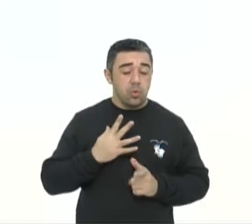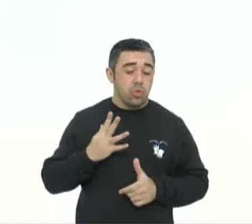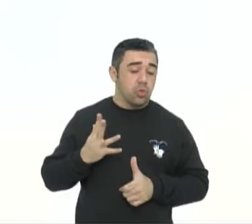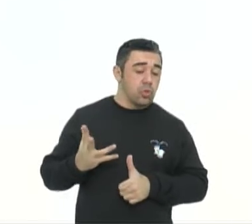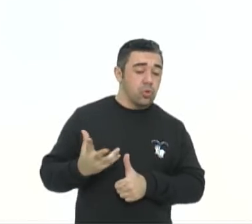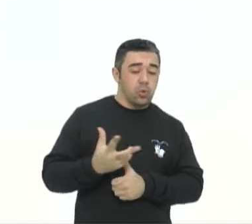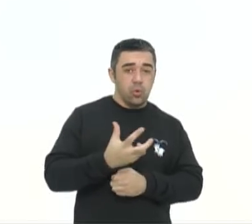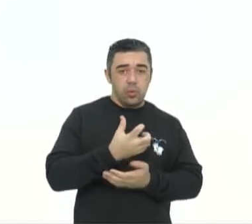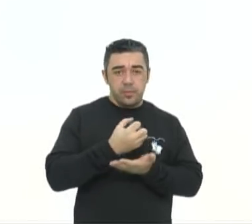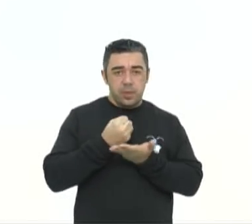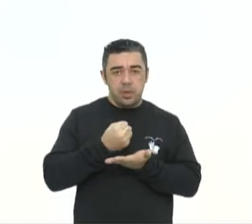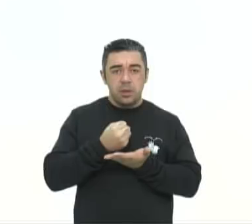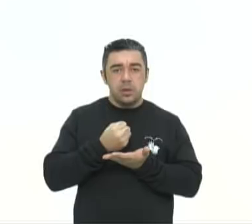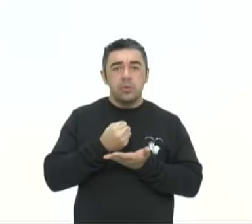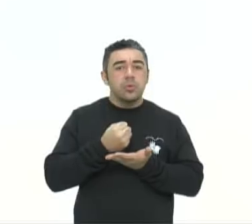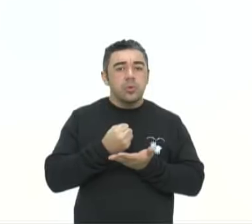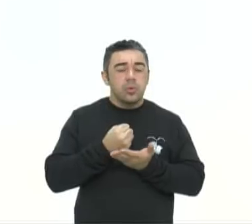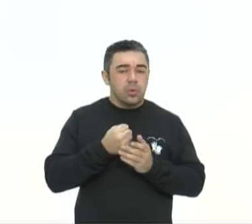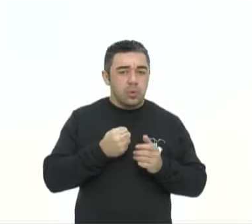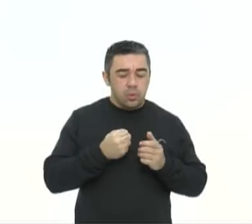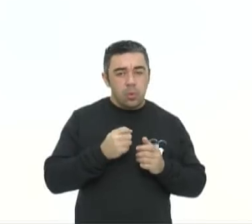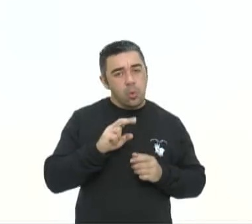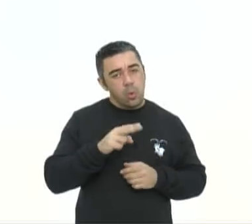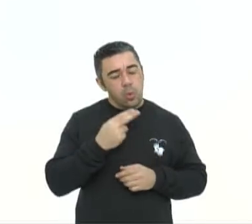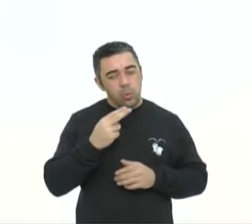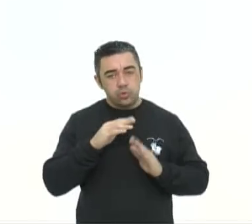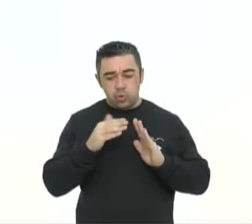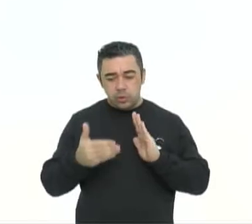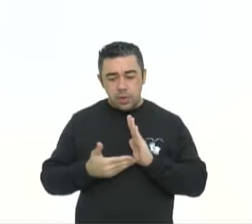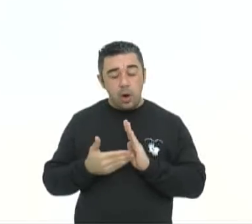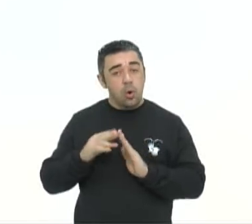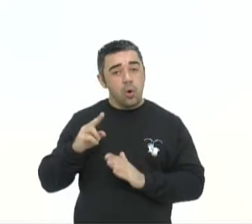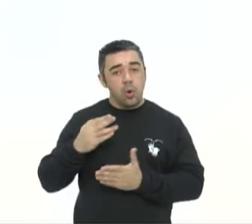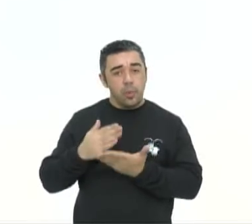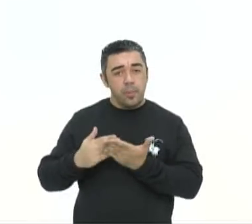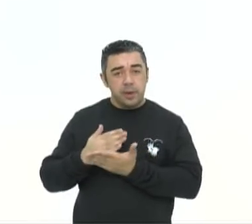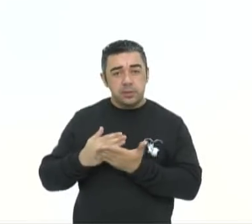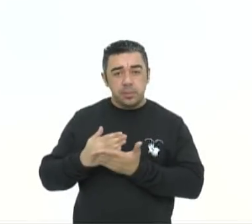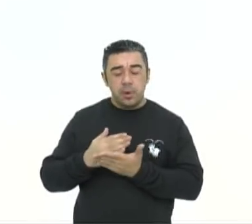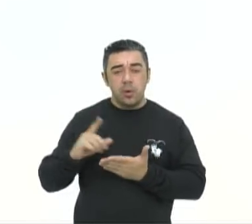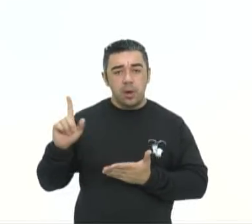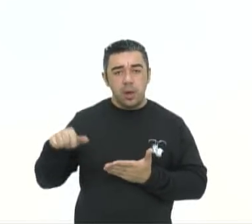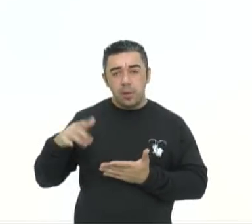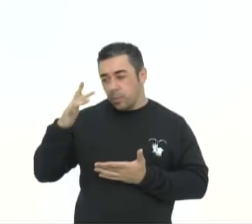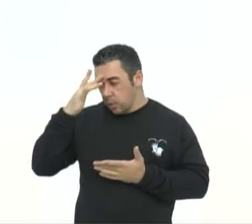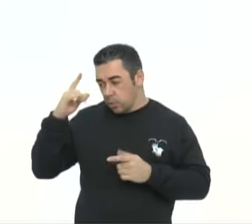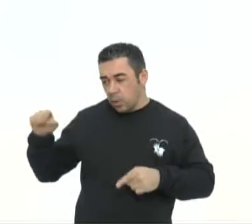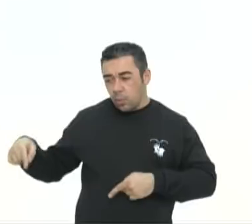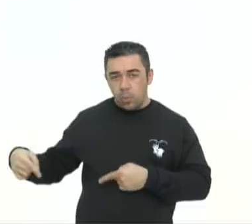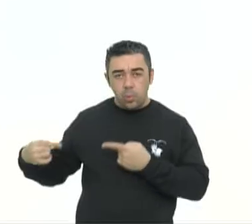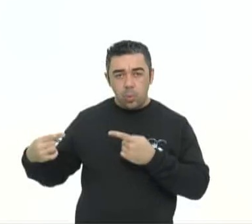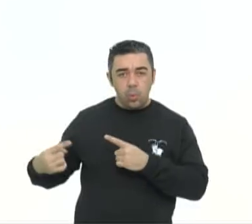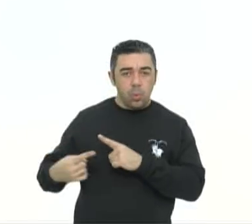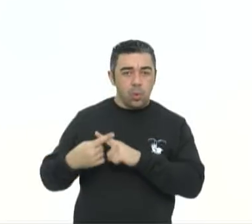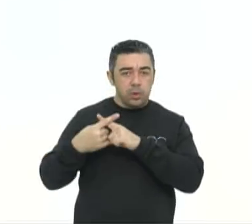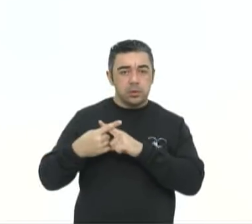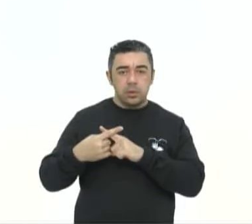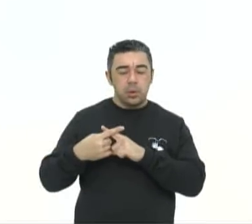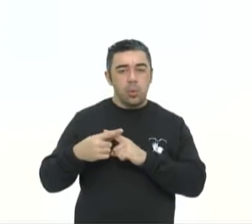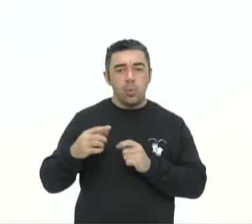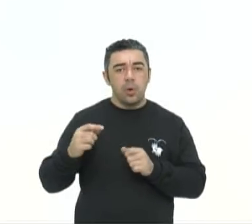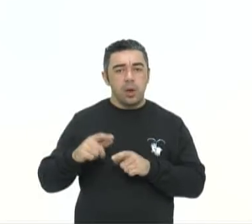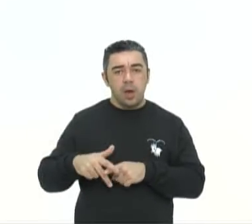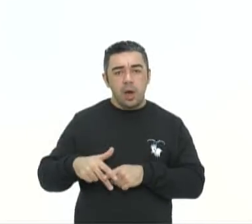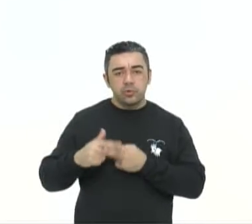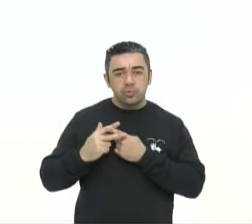ou eliminando total ou parcialmente a concorrência mediante qualquer forma de ajuste